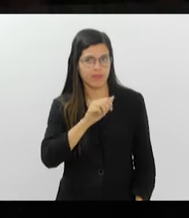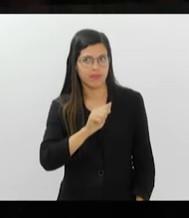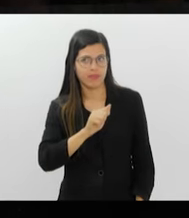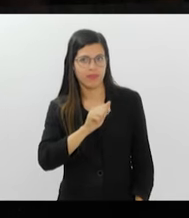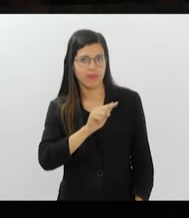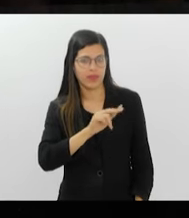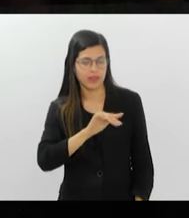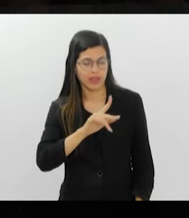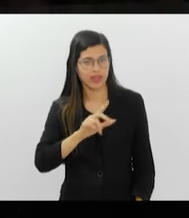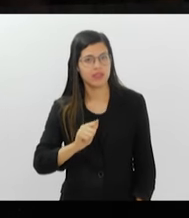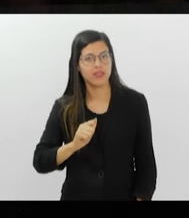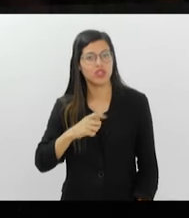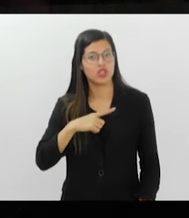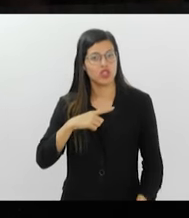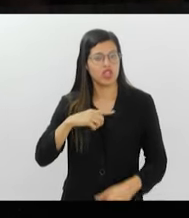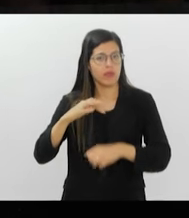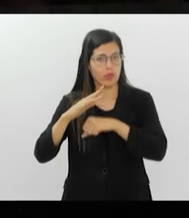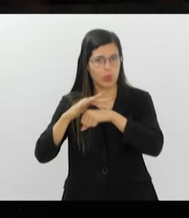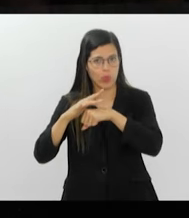doença